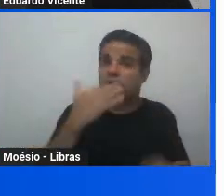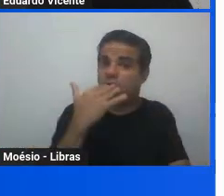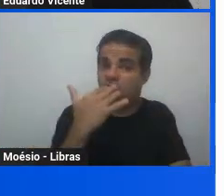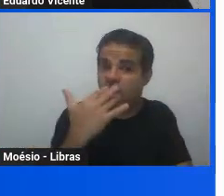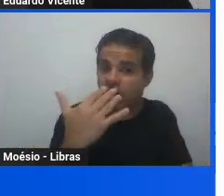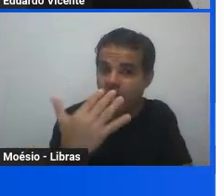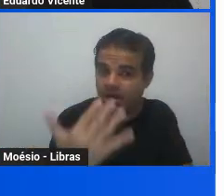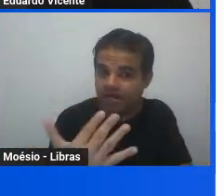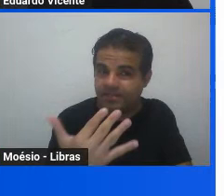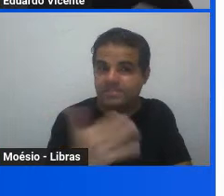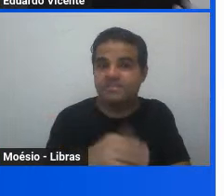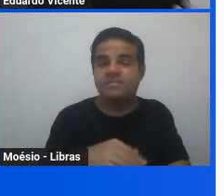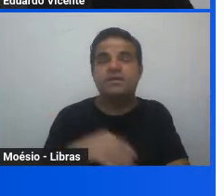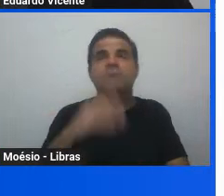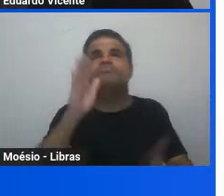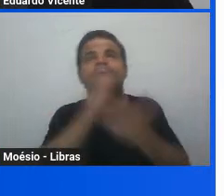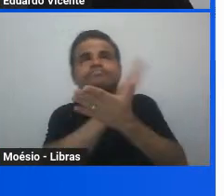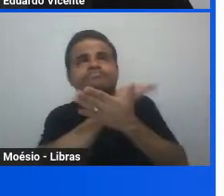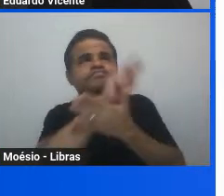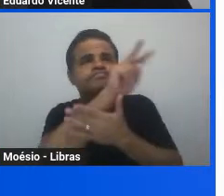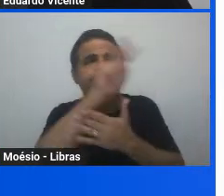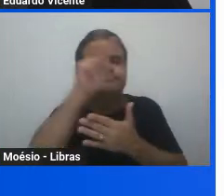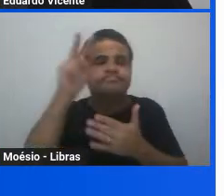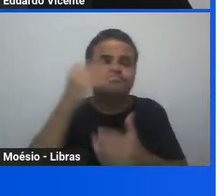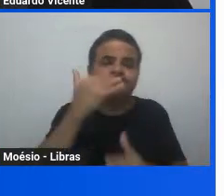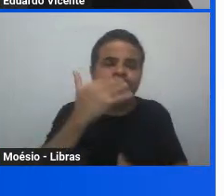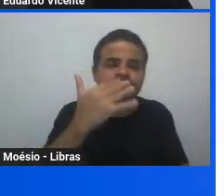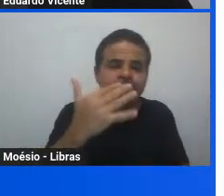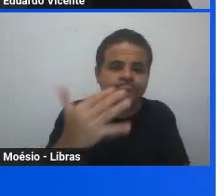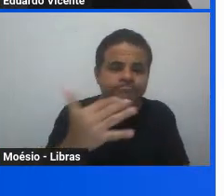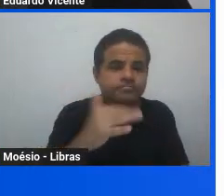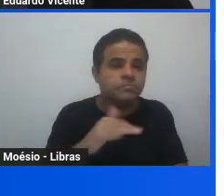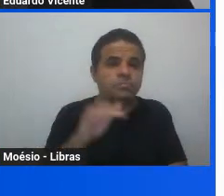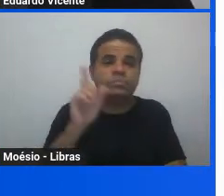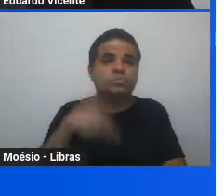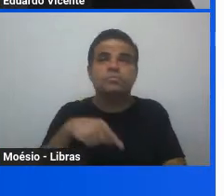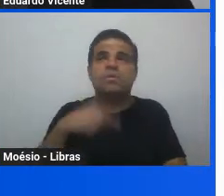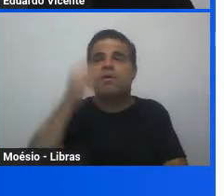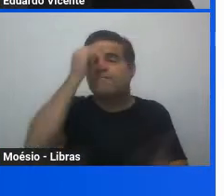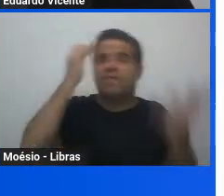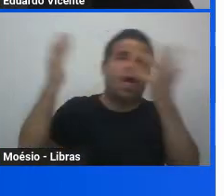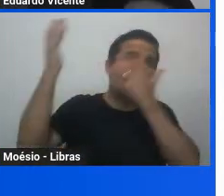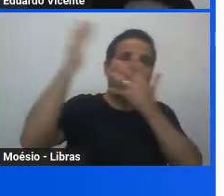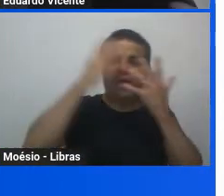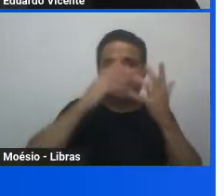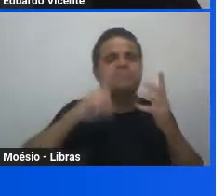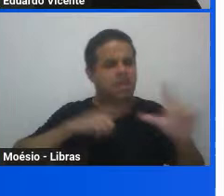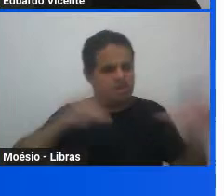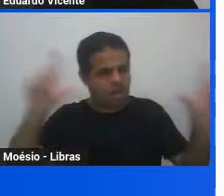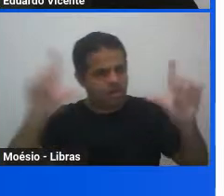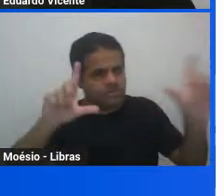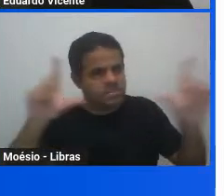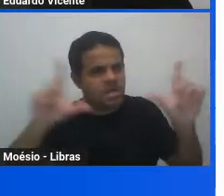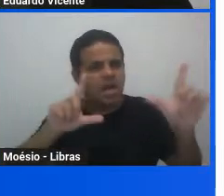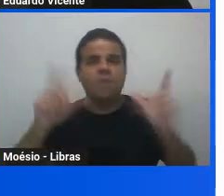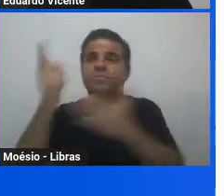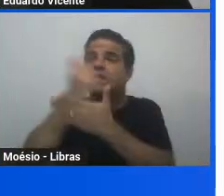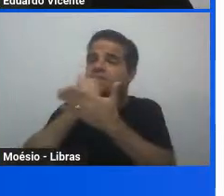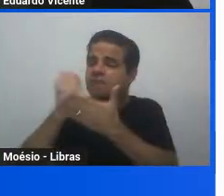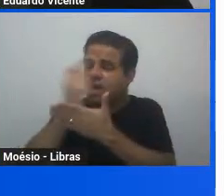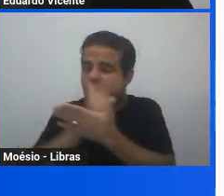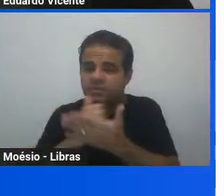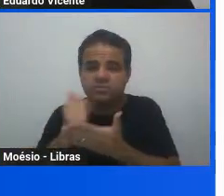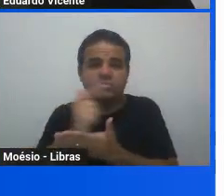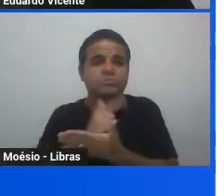né, algumas cores que não agrida. Tem televisão com desenhos, né?